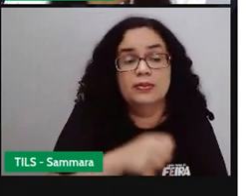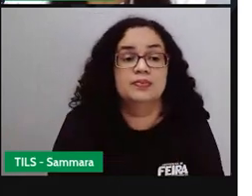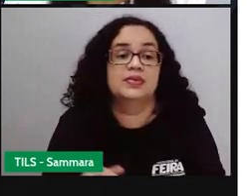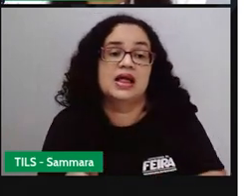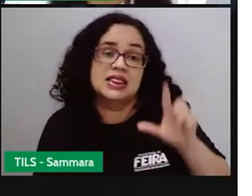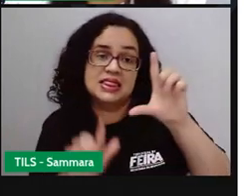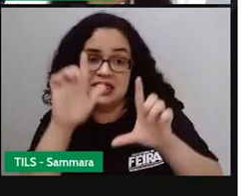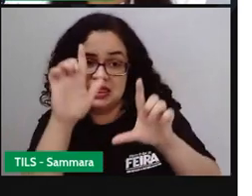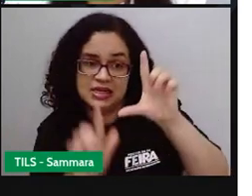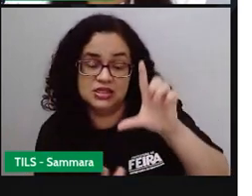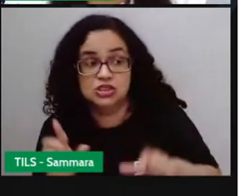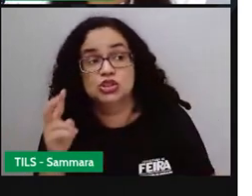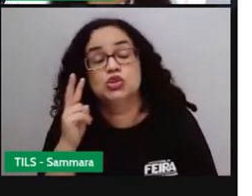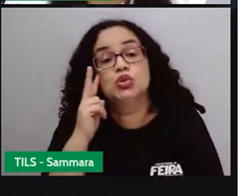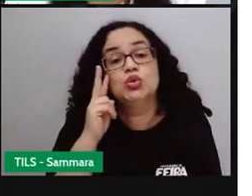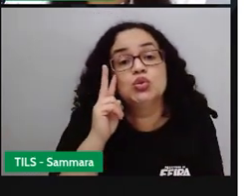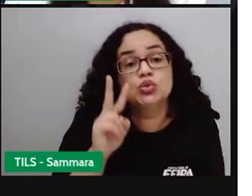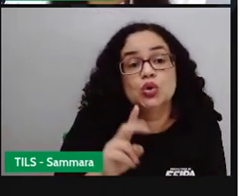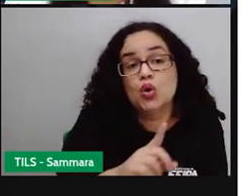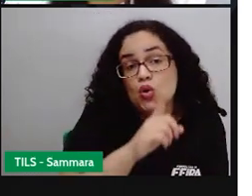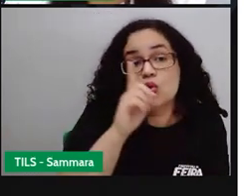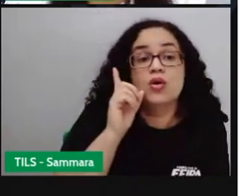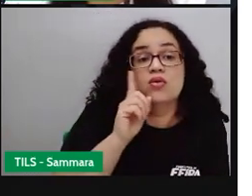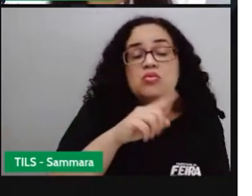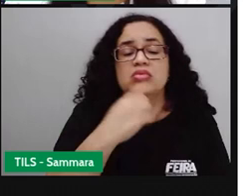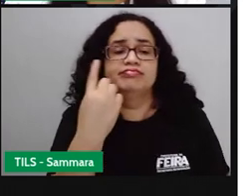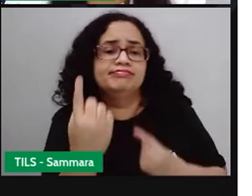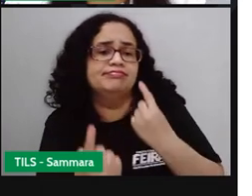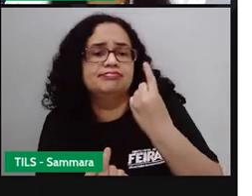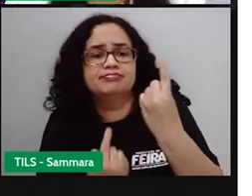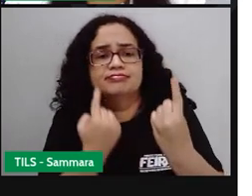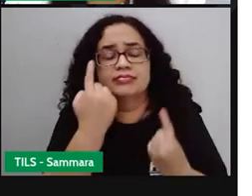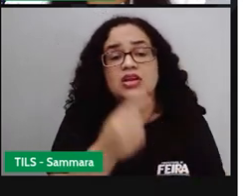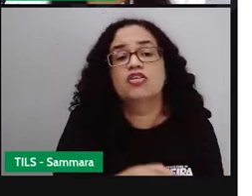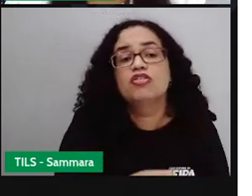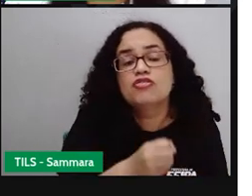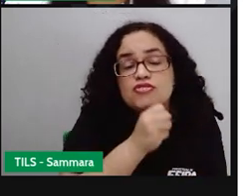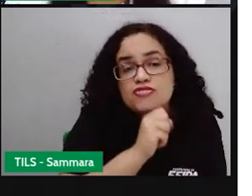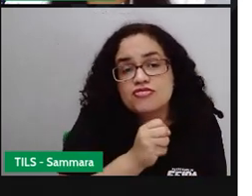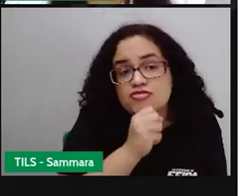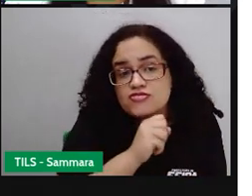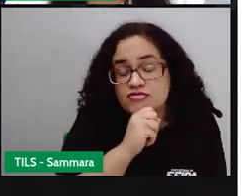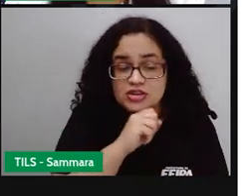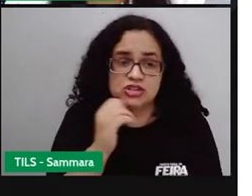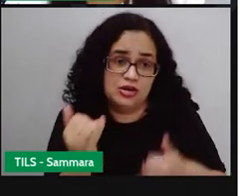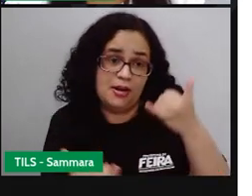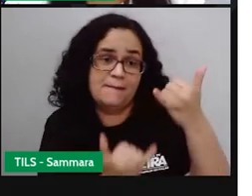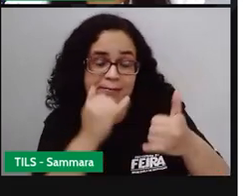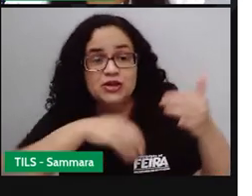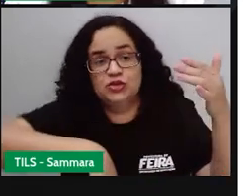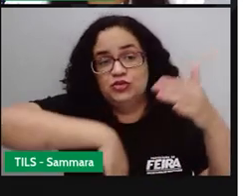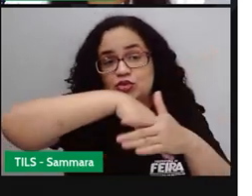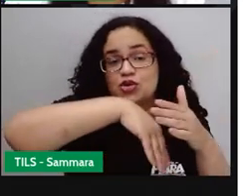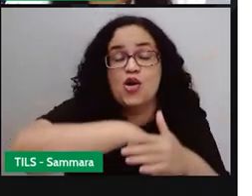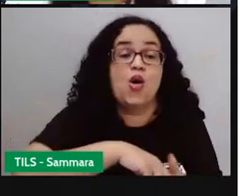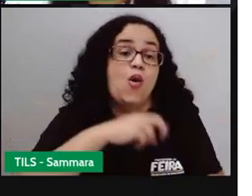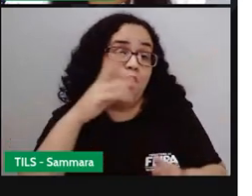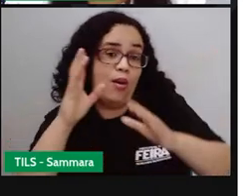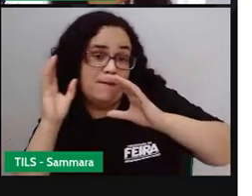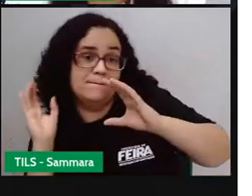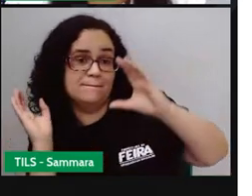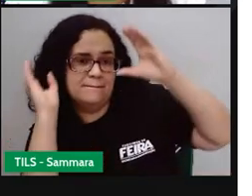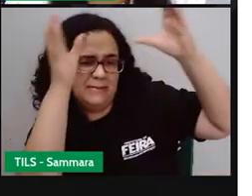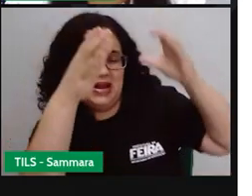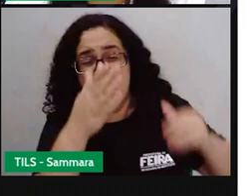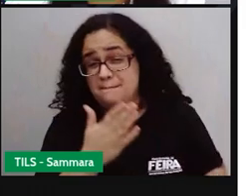Televisão, a gente só via uma vez ou outra. Minha avó me deixava ver jogos de futebol ou basquete,